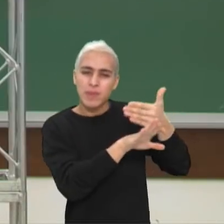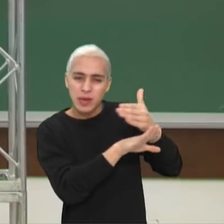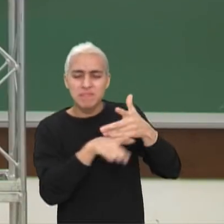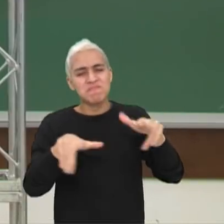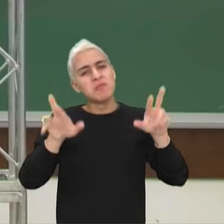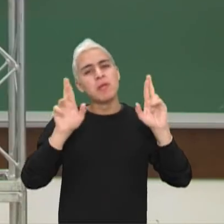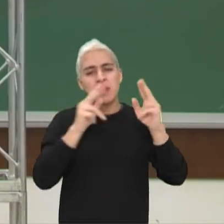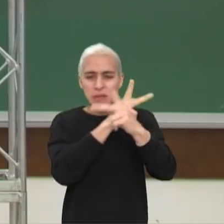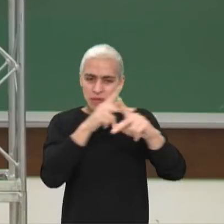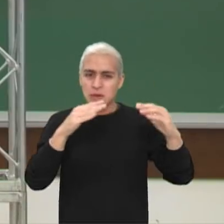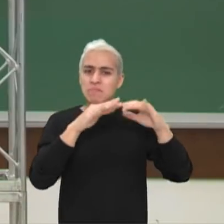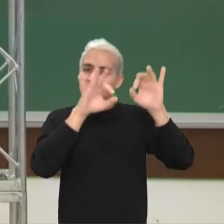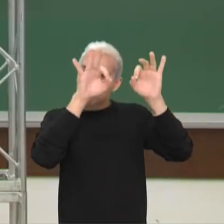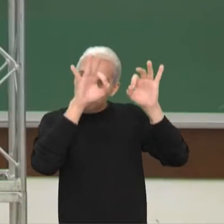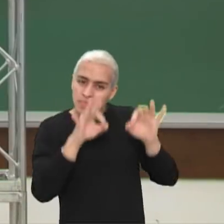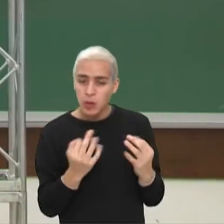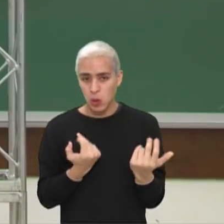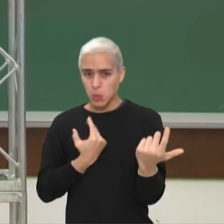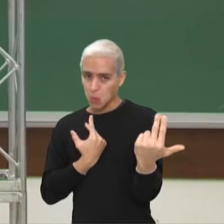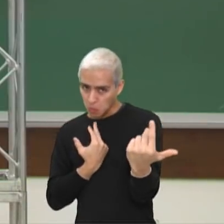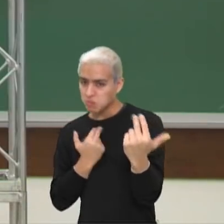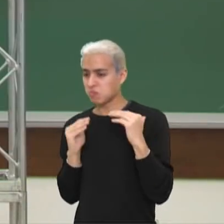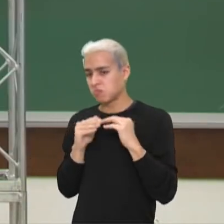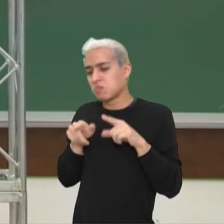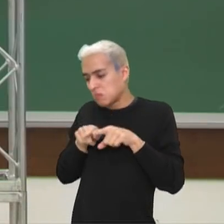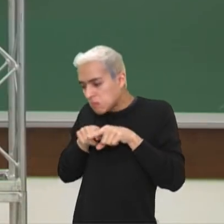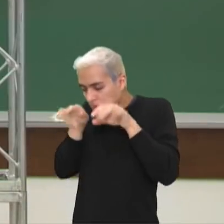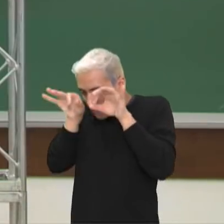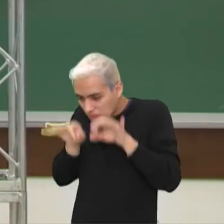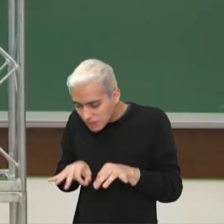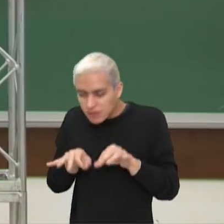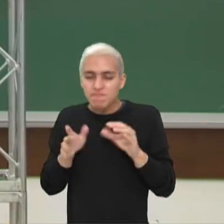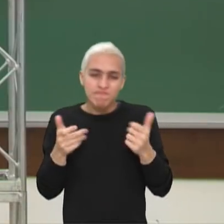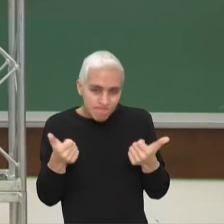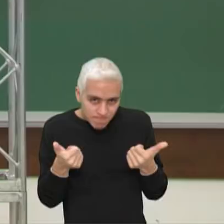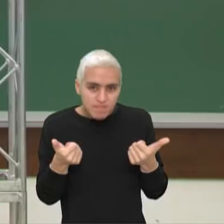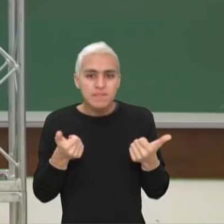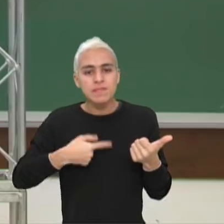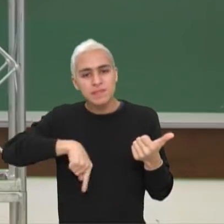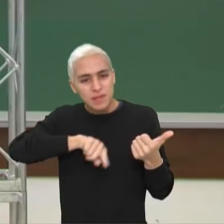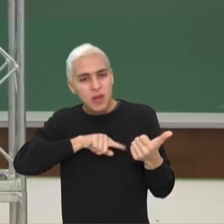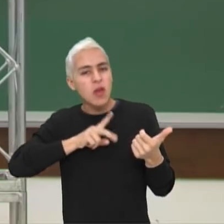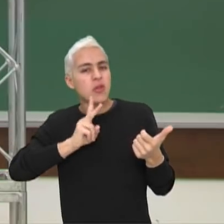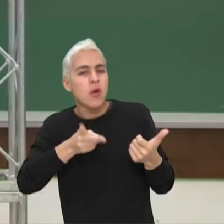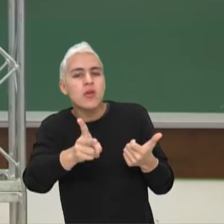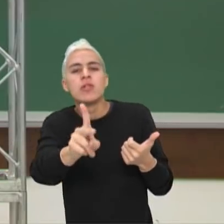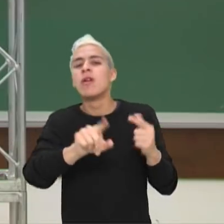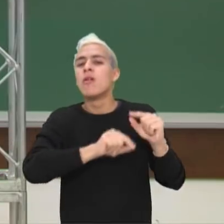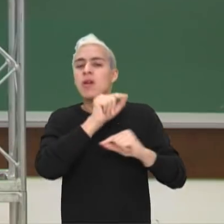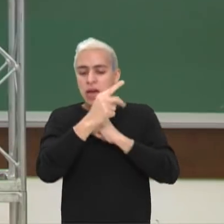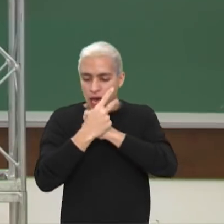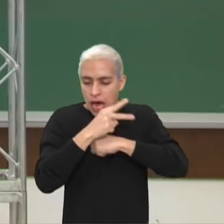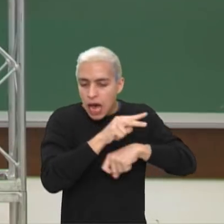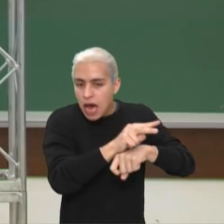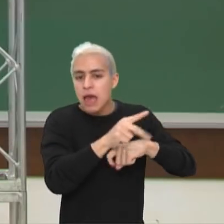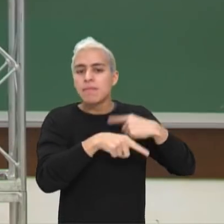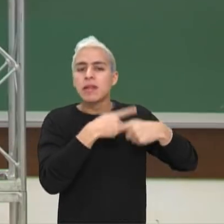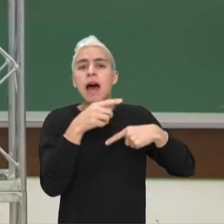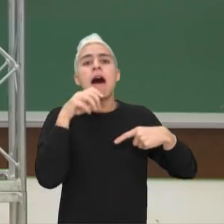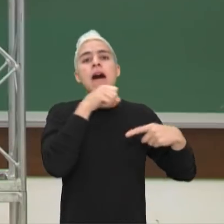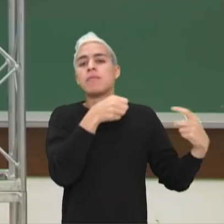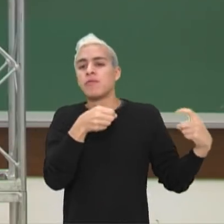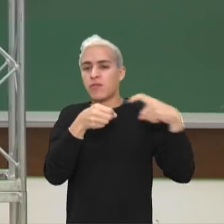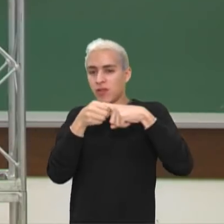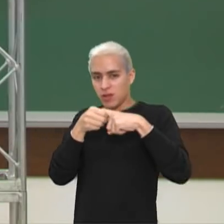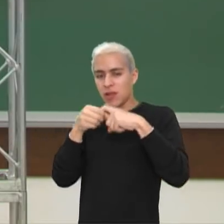casa de vocês, como está na minha. Então, vamos continuar, né, os cuidados para que possamos voltar o mais rápido